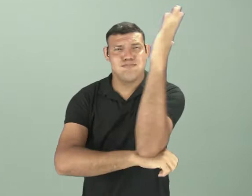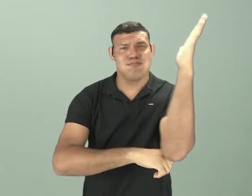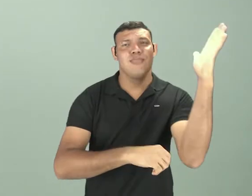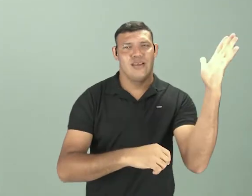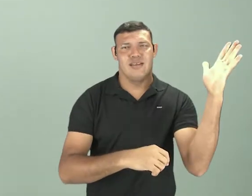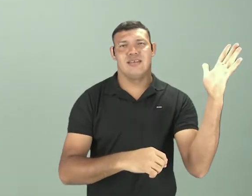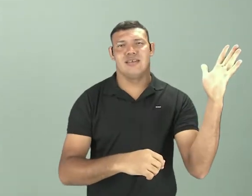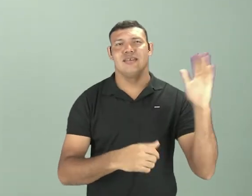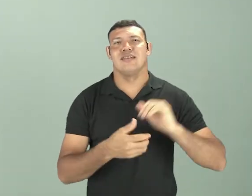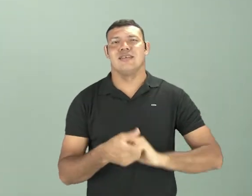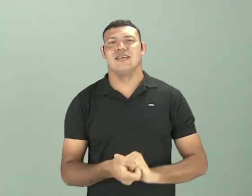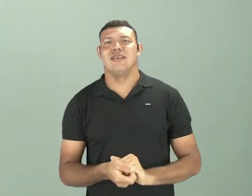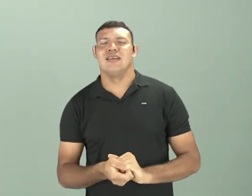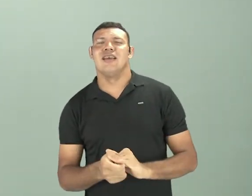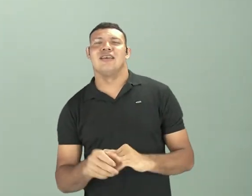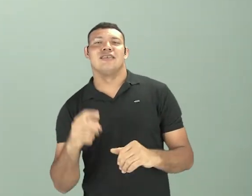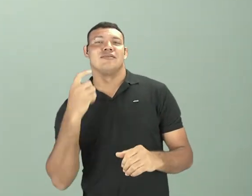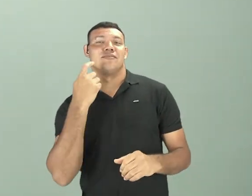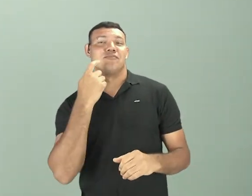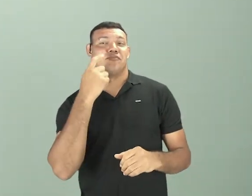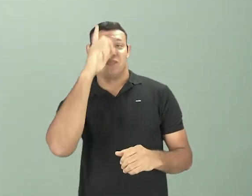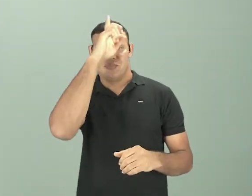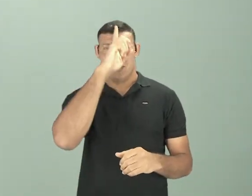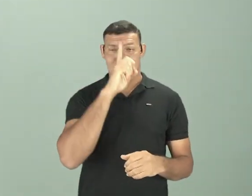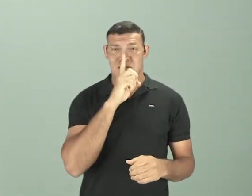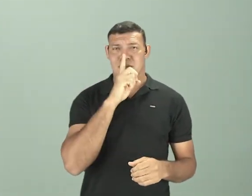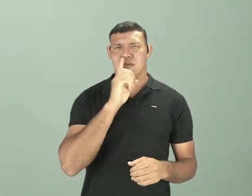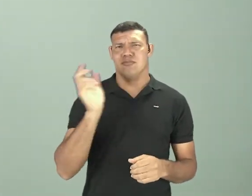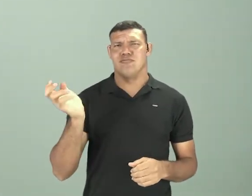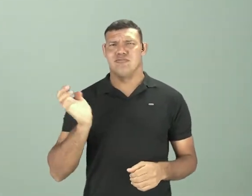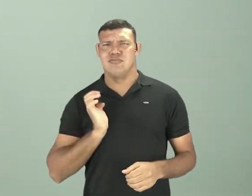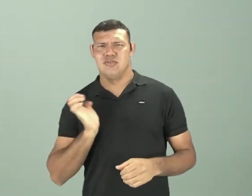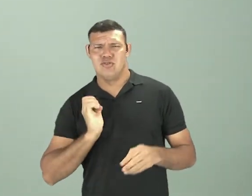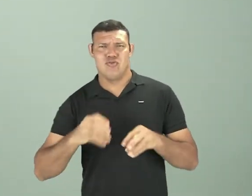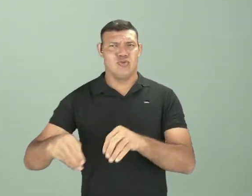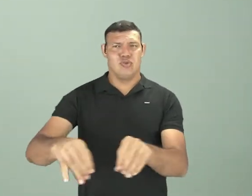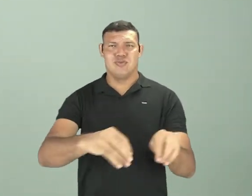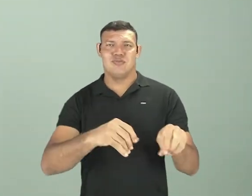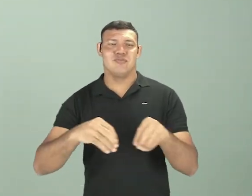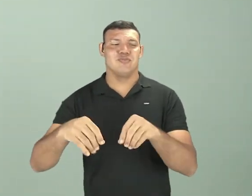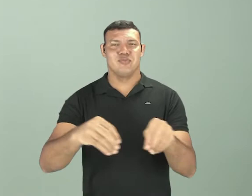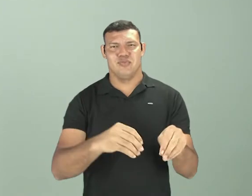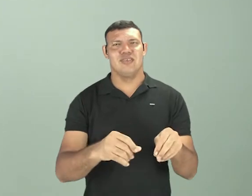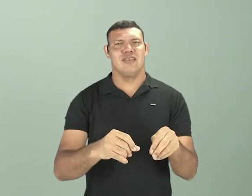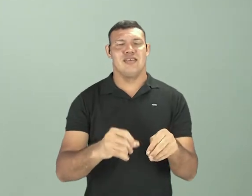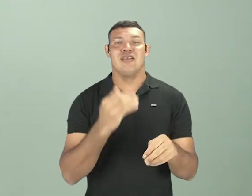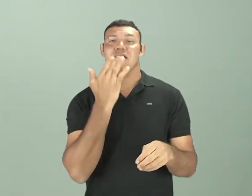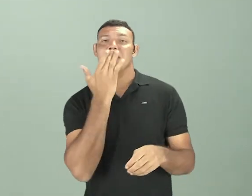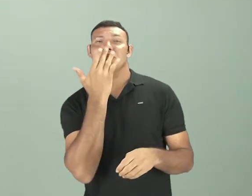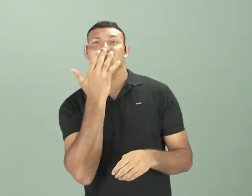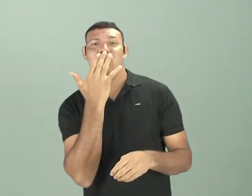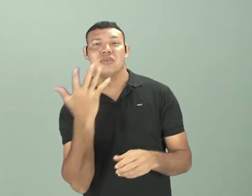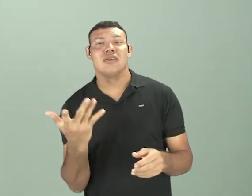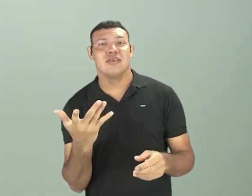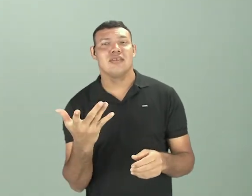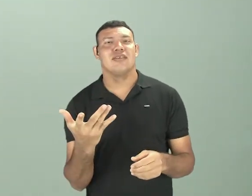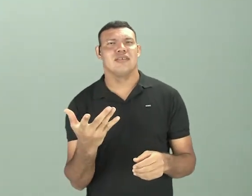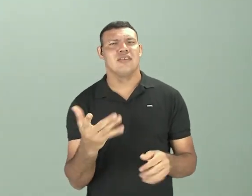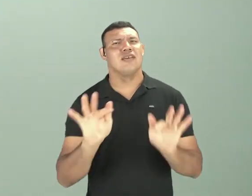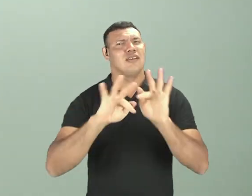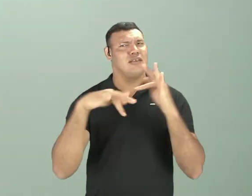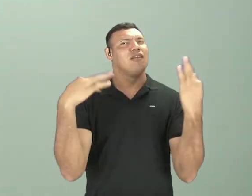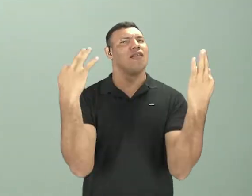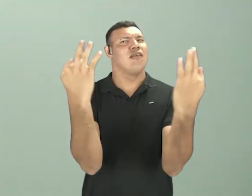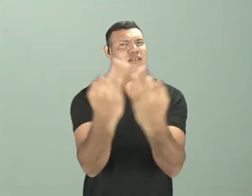brasileira, né? O amarelo é por conta da riqueza do solo, mas na verdade essas cores elas remetem às